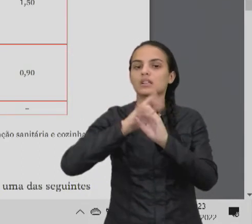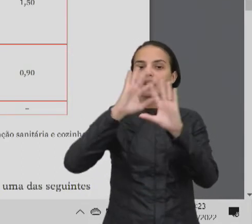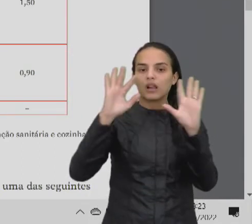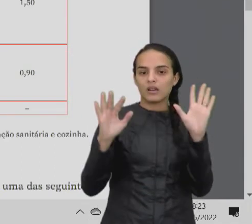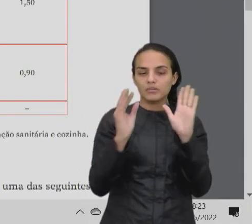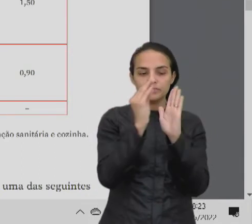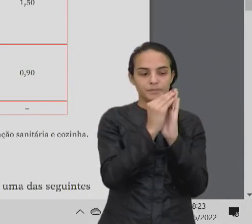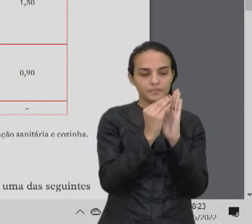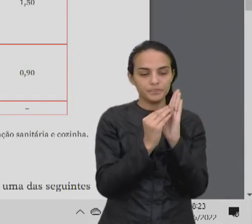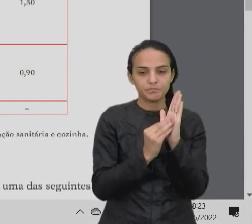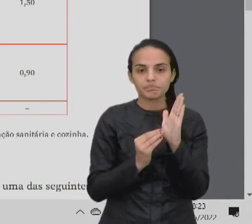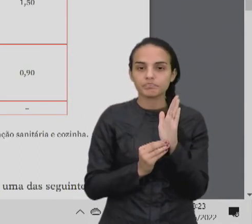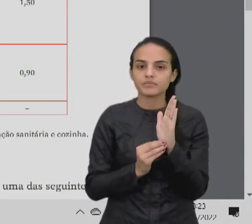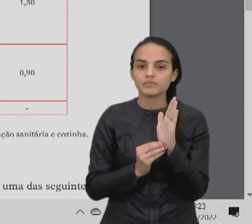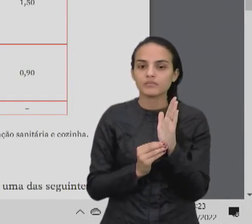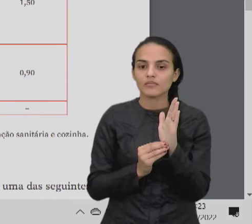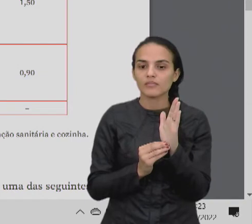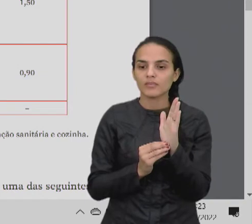aqui